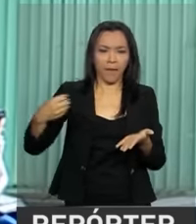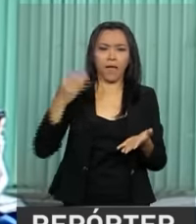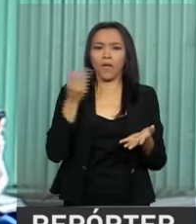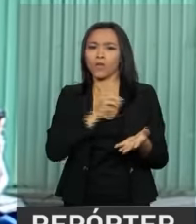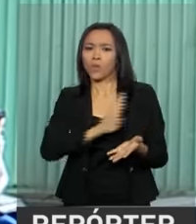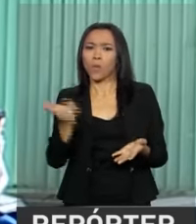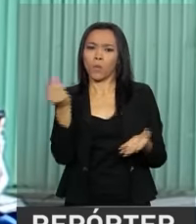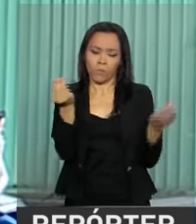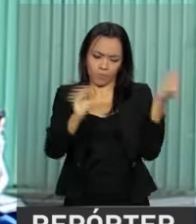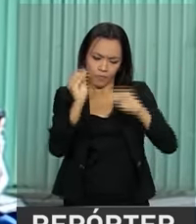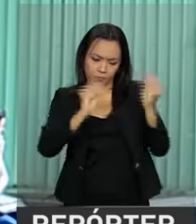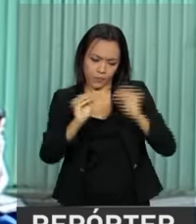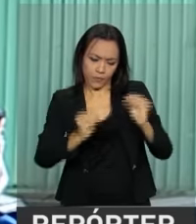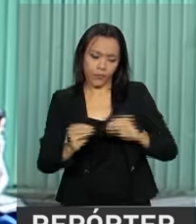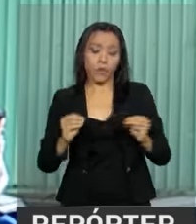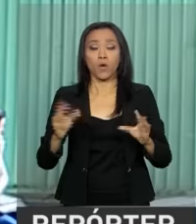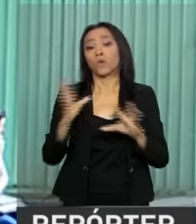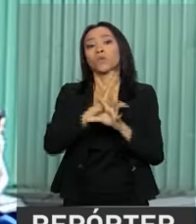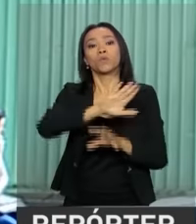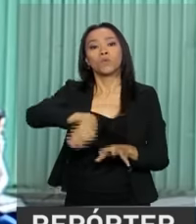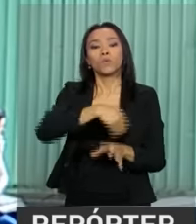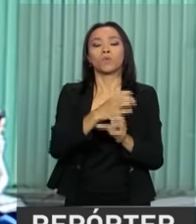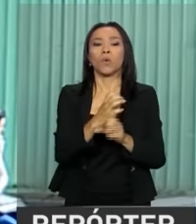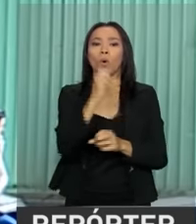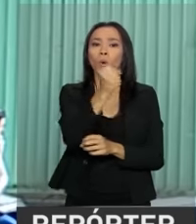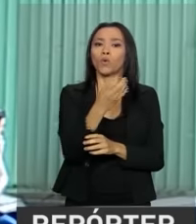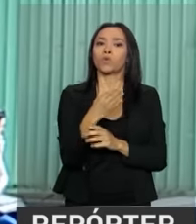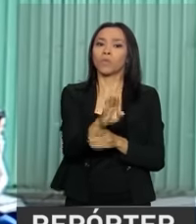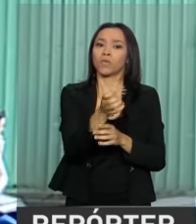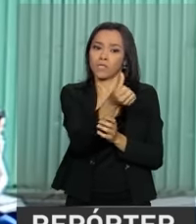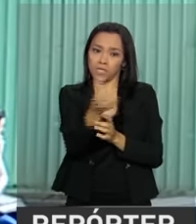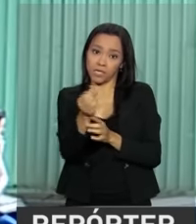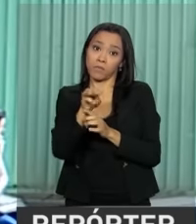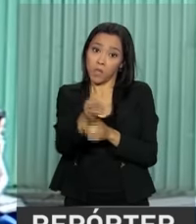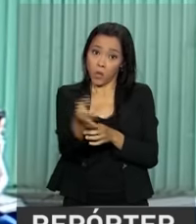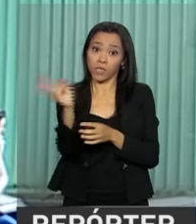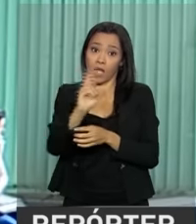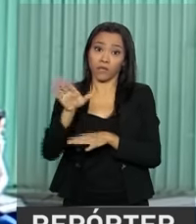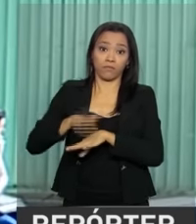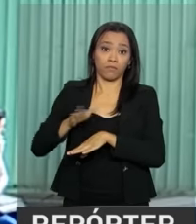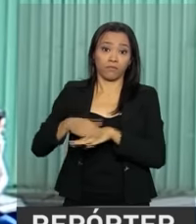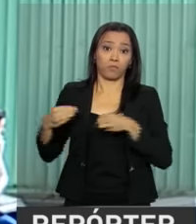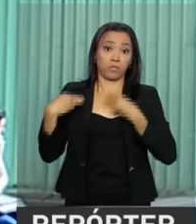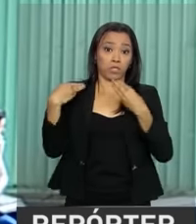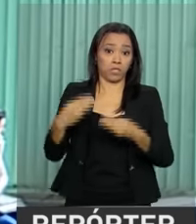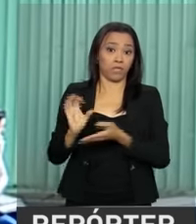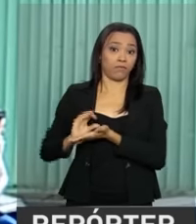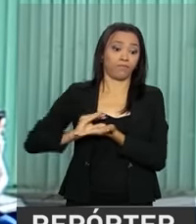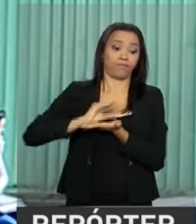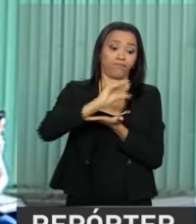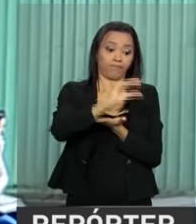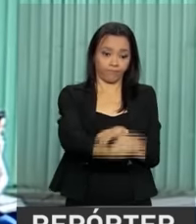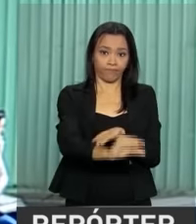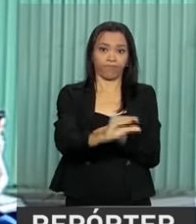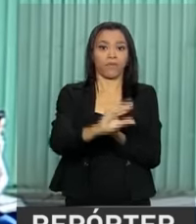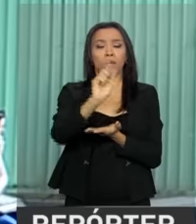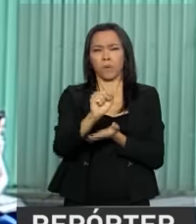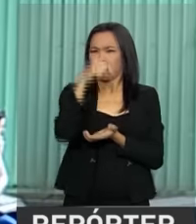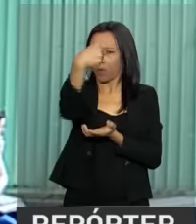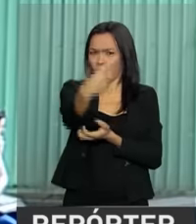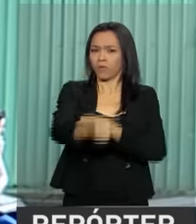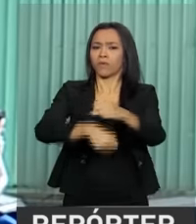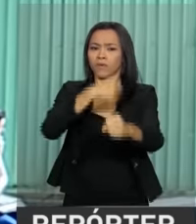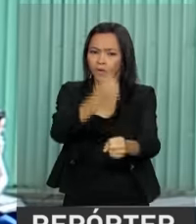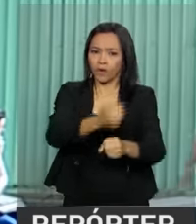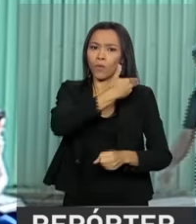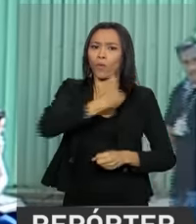investimento é de R8 bilhões 600 milhões deais segundo o Ministério da Educação para o ano que vem o